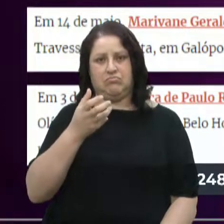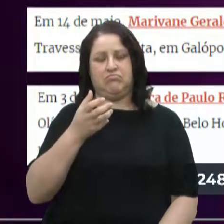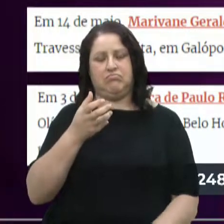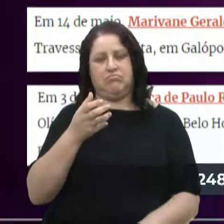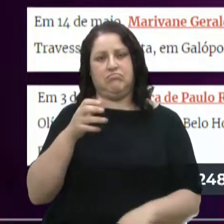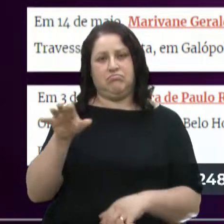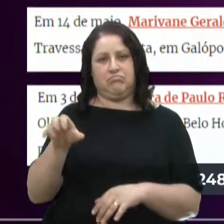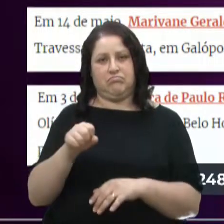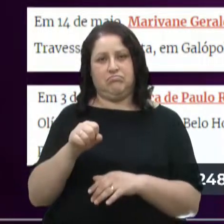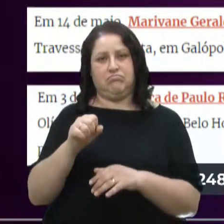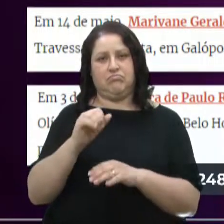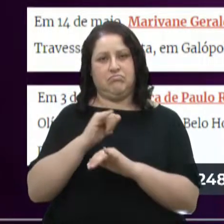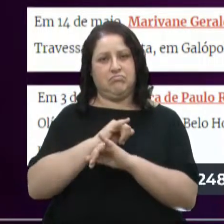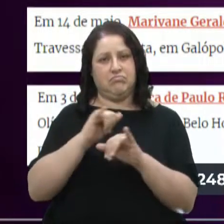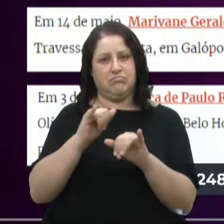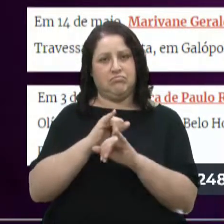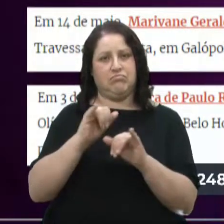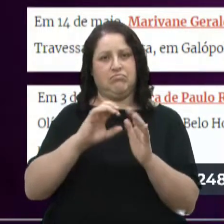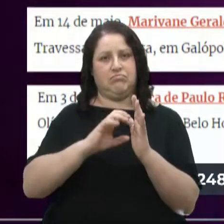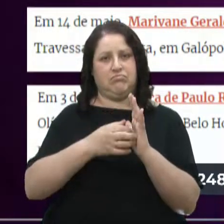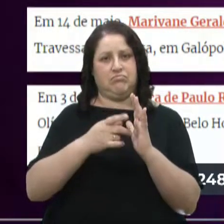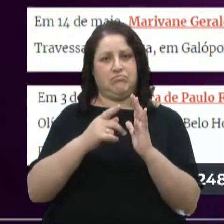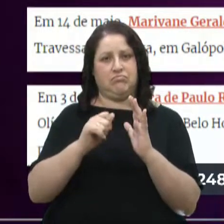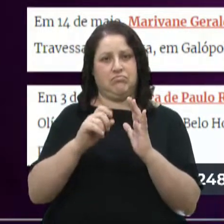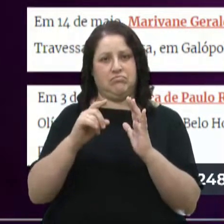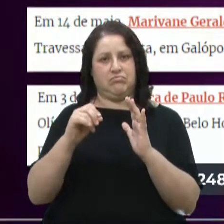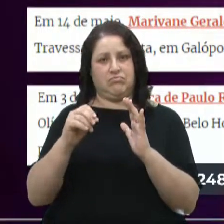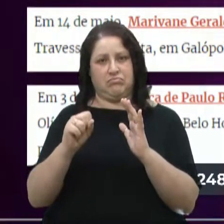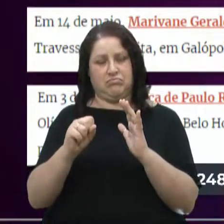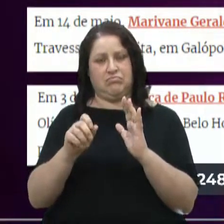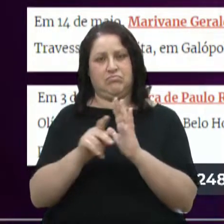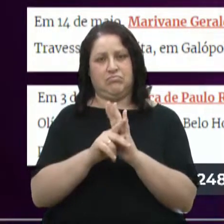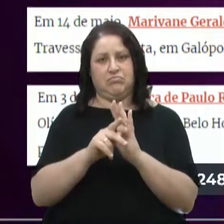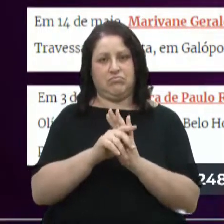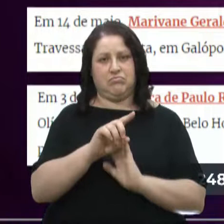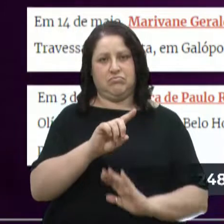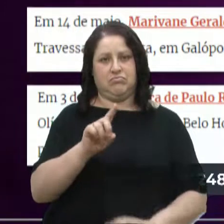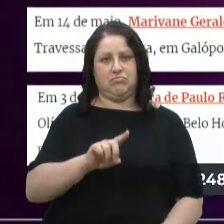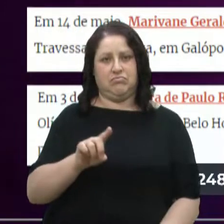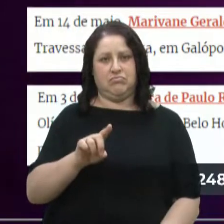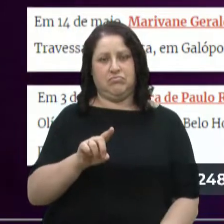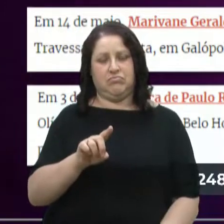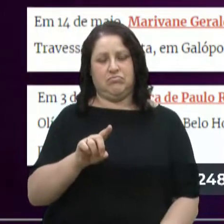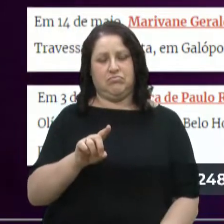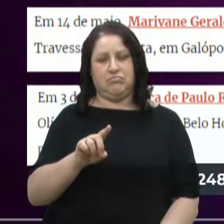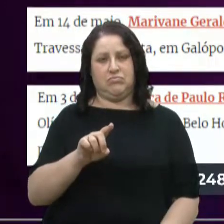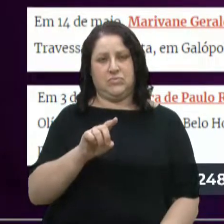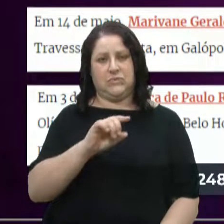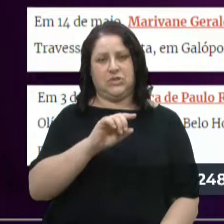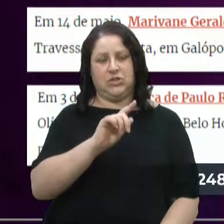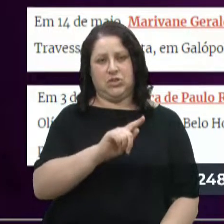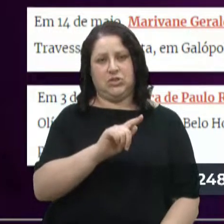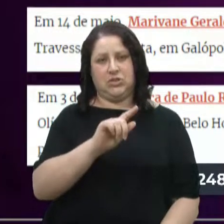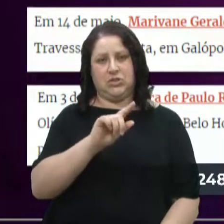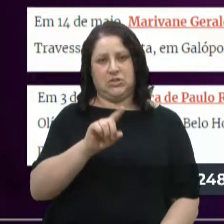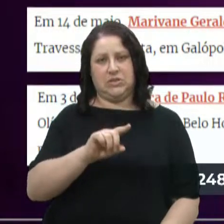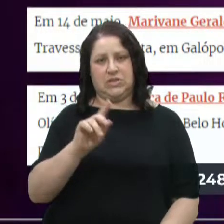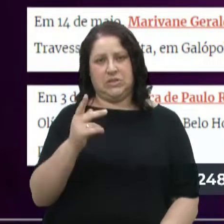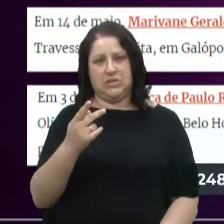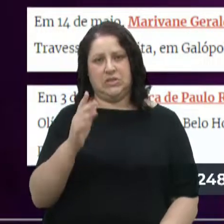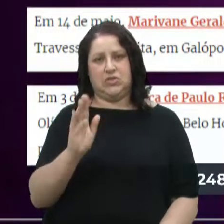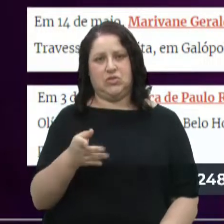dados. Dados trazidos recentemente pelo GZH demonstram que já tivemos em Caxias do